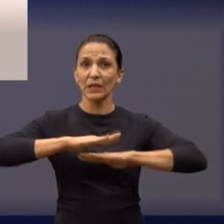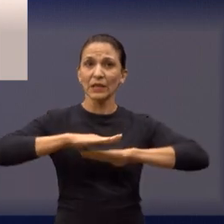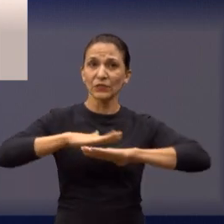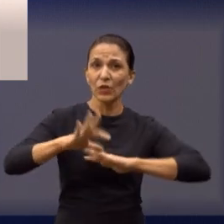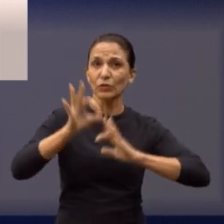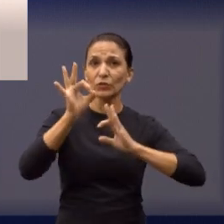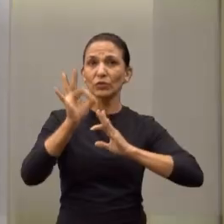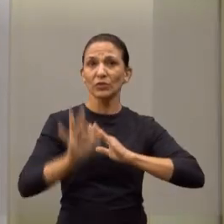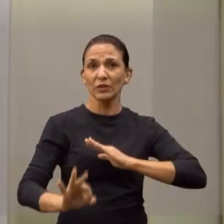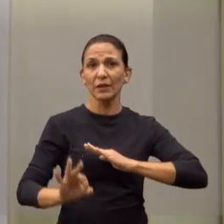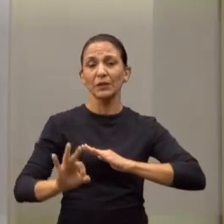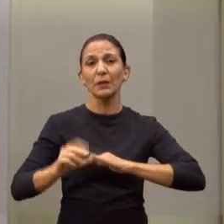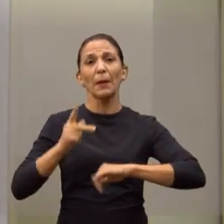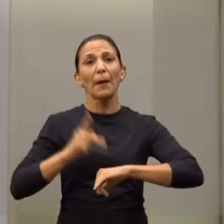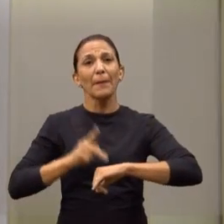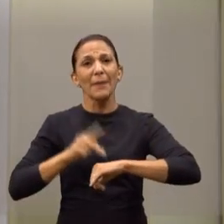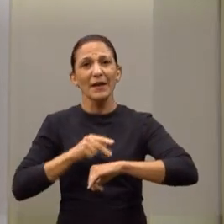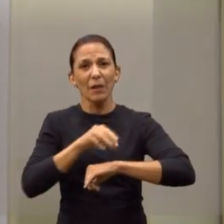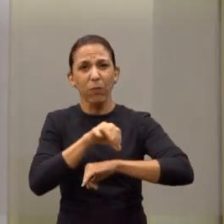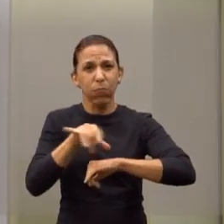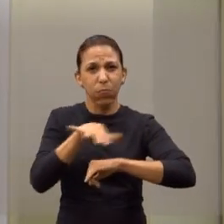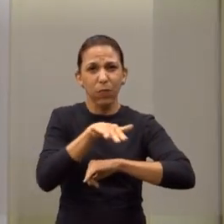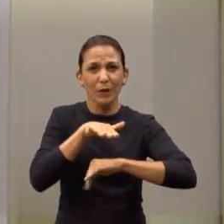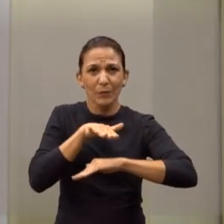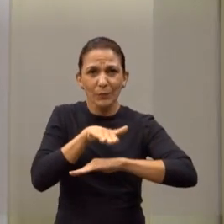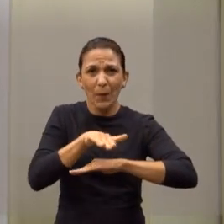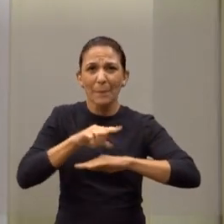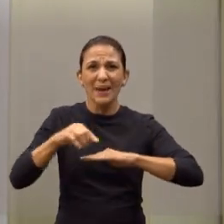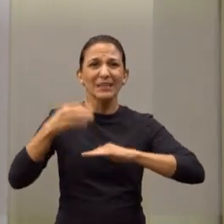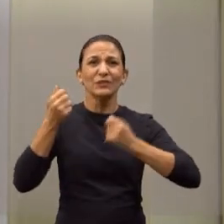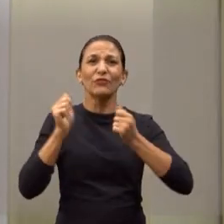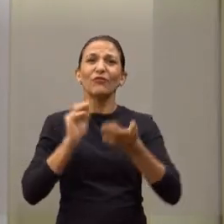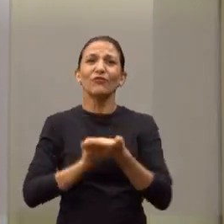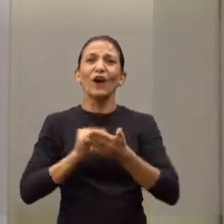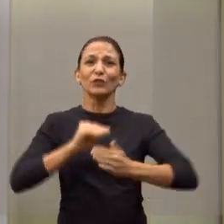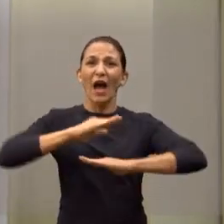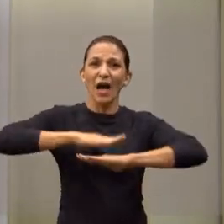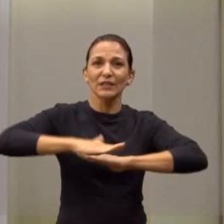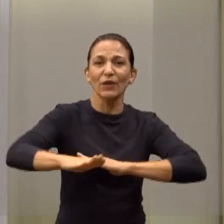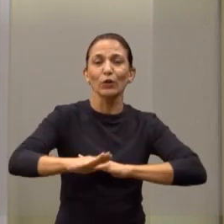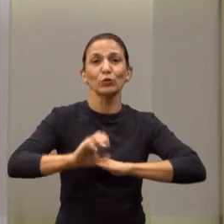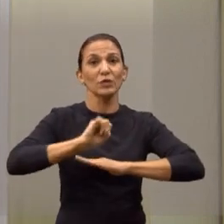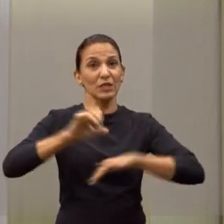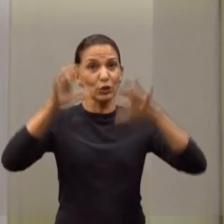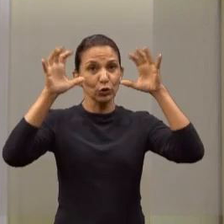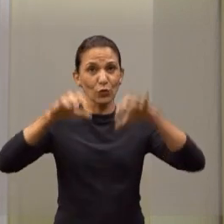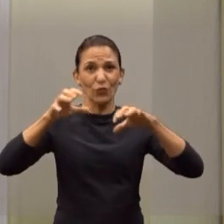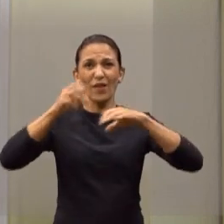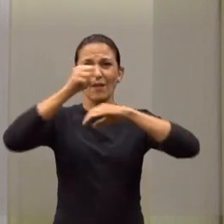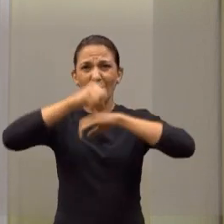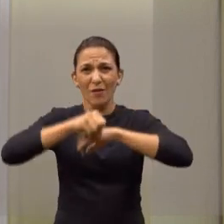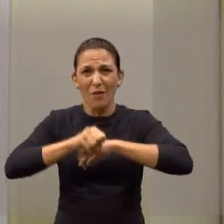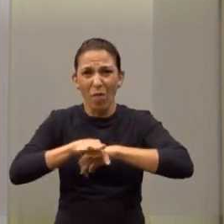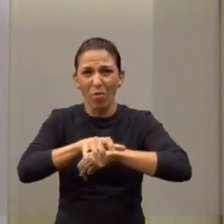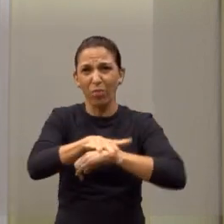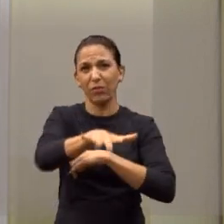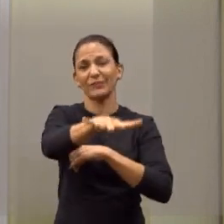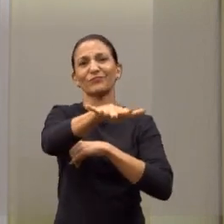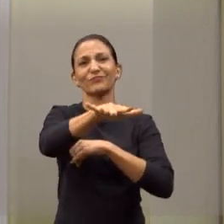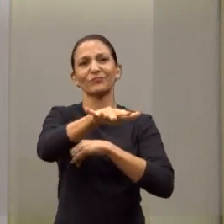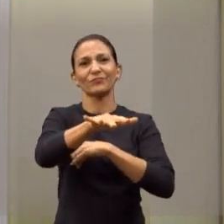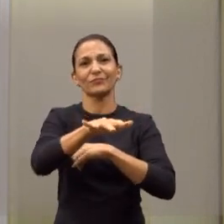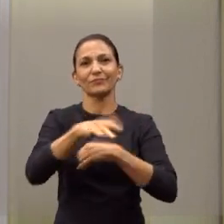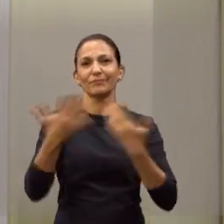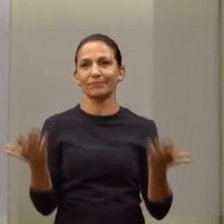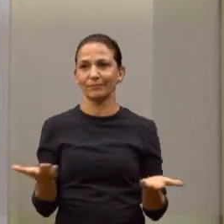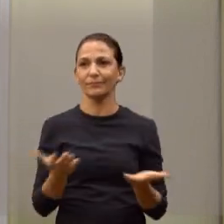Uma Jogada as pedras britadas estão lá niveladas mas enquanto não pavimentar a primeira chuva vai voltar dessa forma de novo é